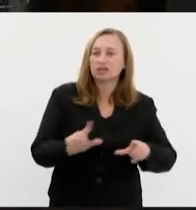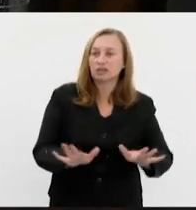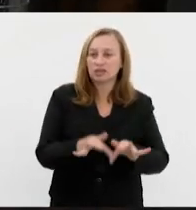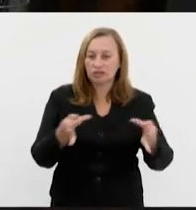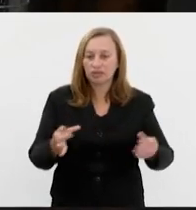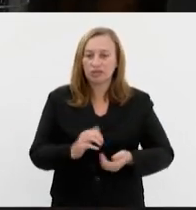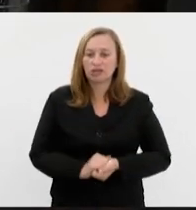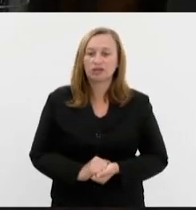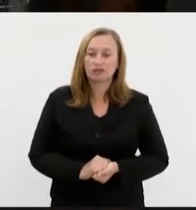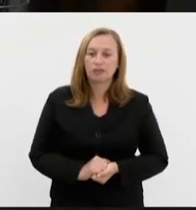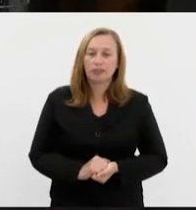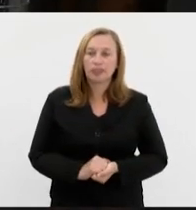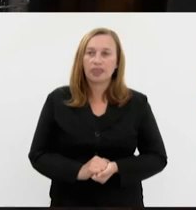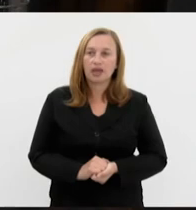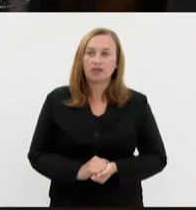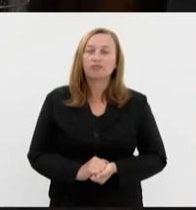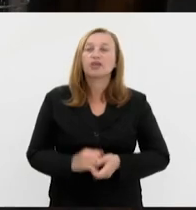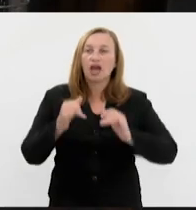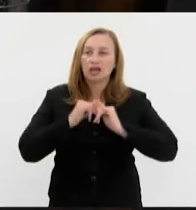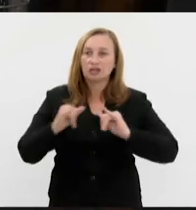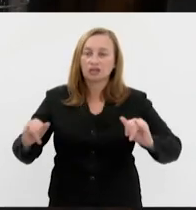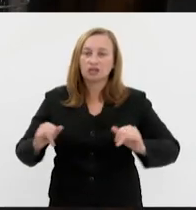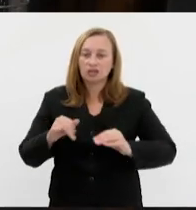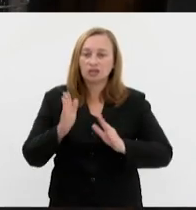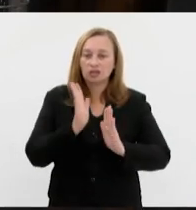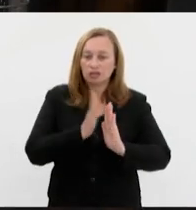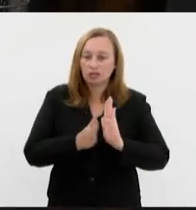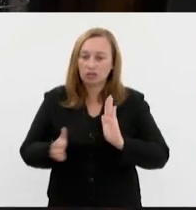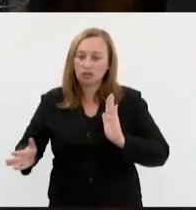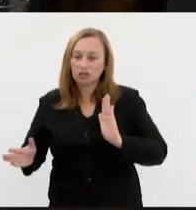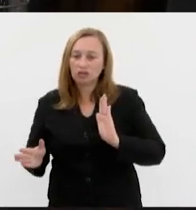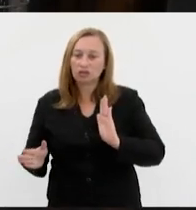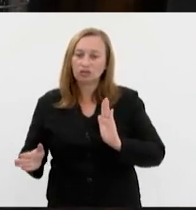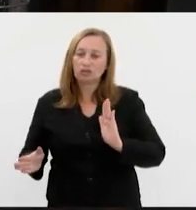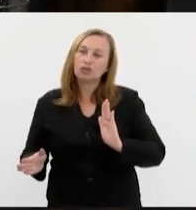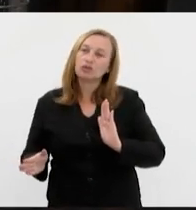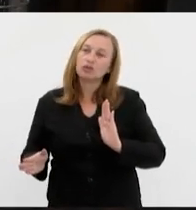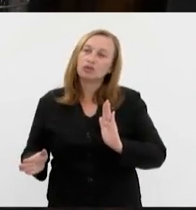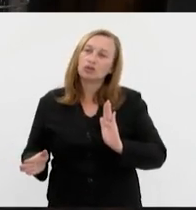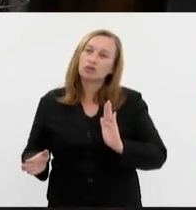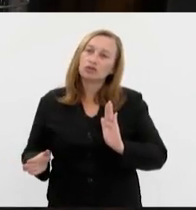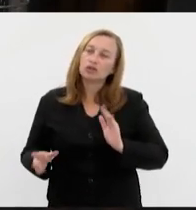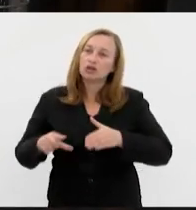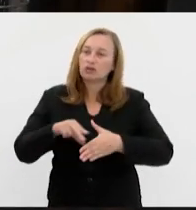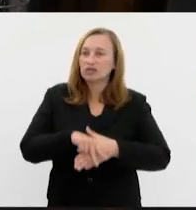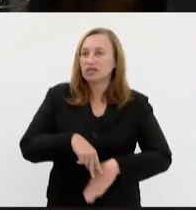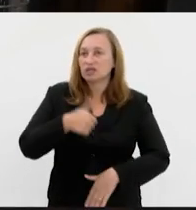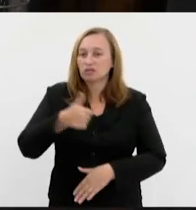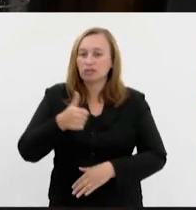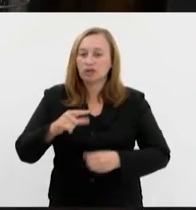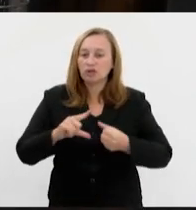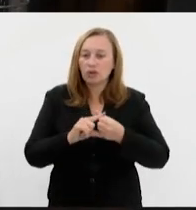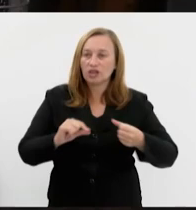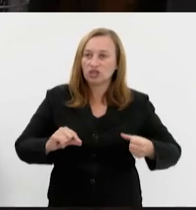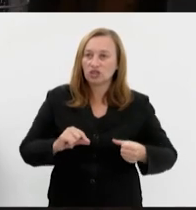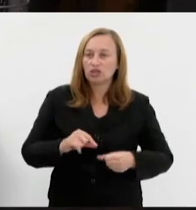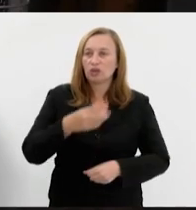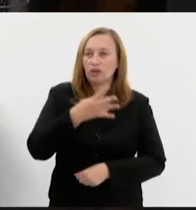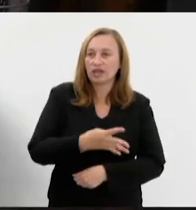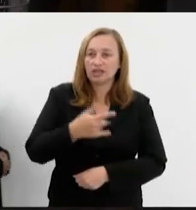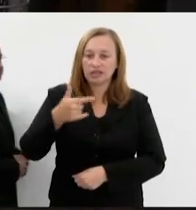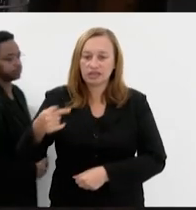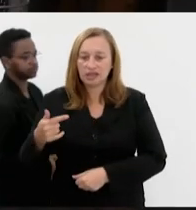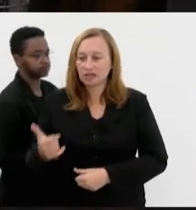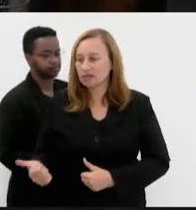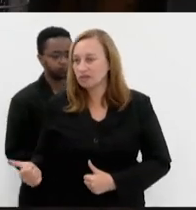simples. Anuncio, incluído na ordem do dia, de acordo com o inciso 1º do artigo 47 de